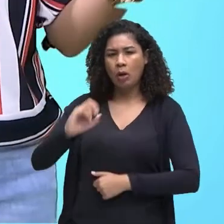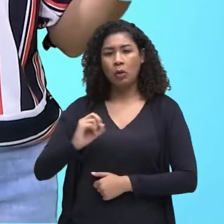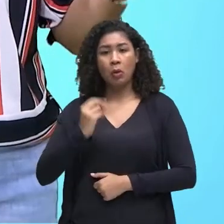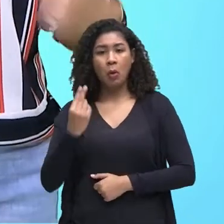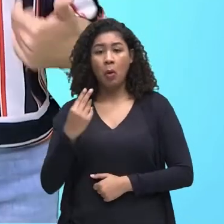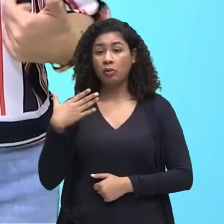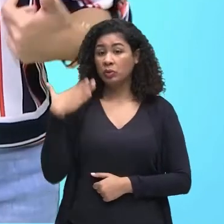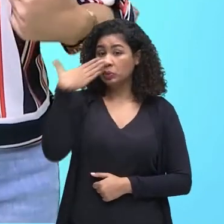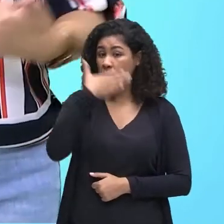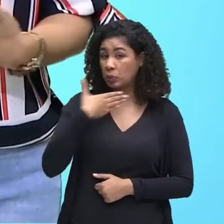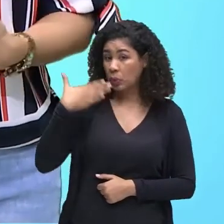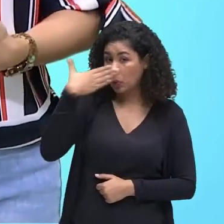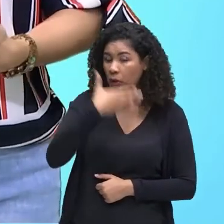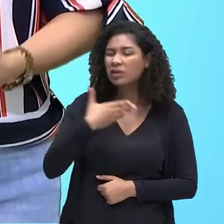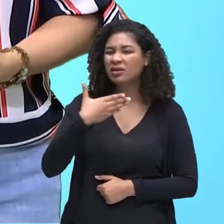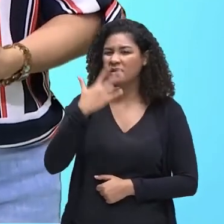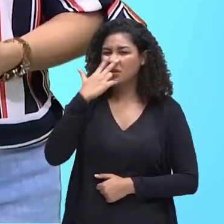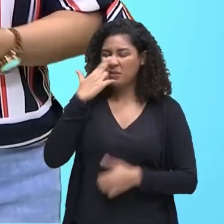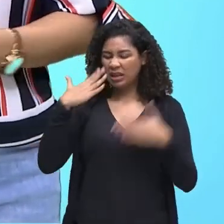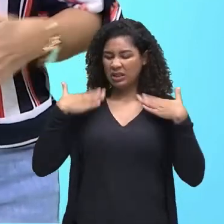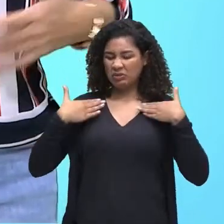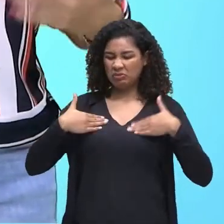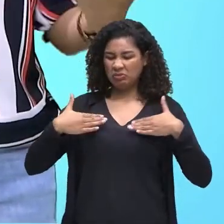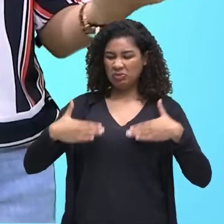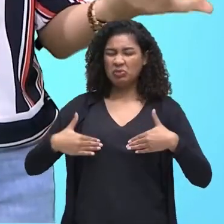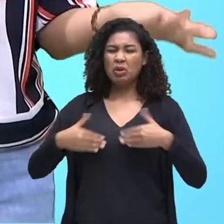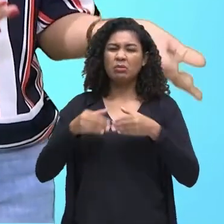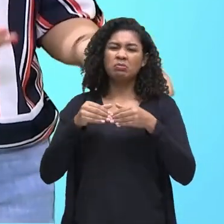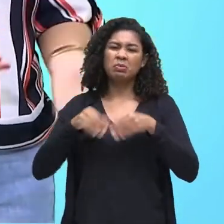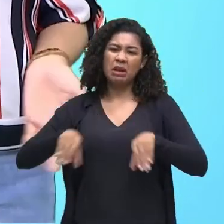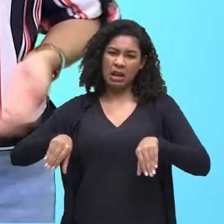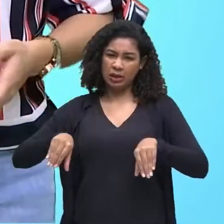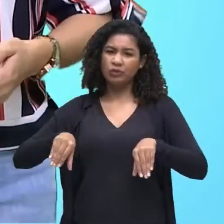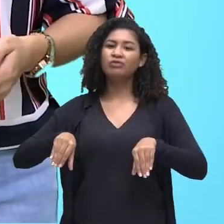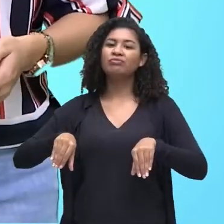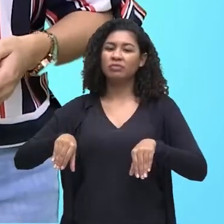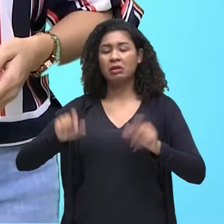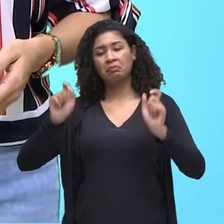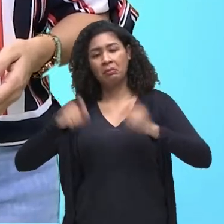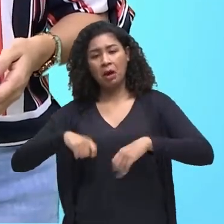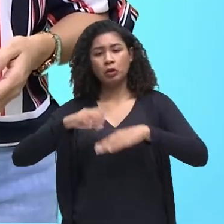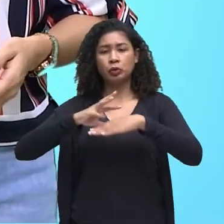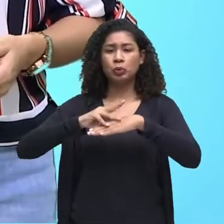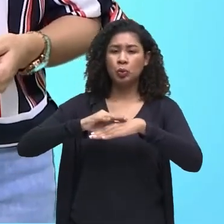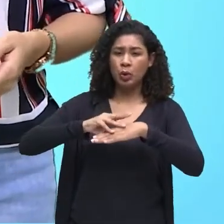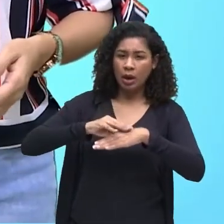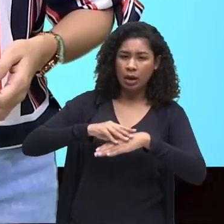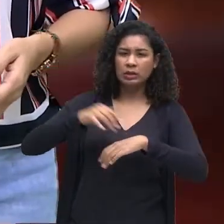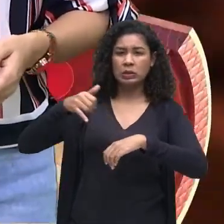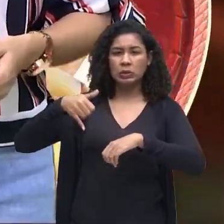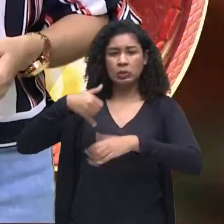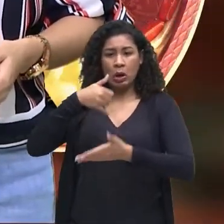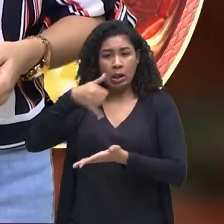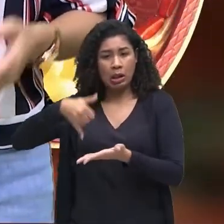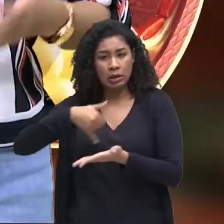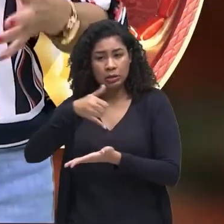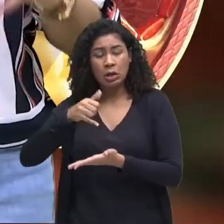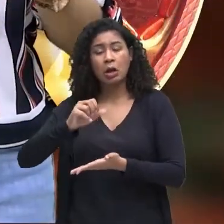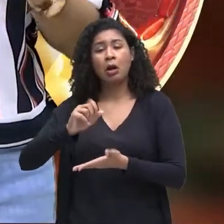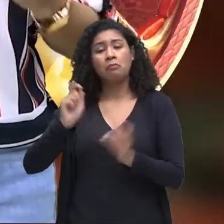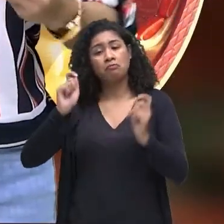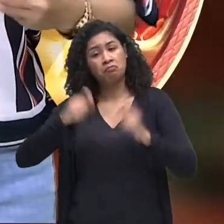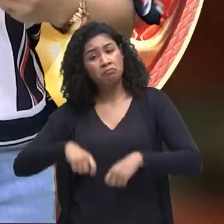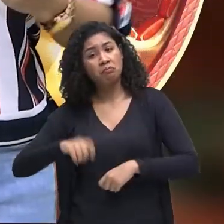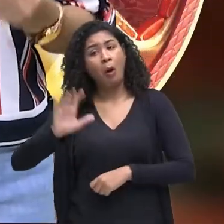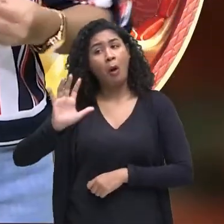o nosso organismo ele pode ser afetado, né? Pode ocasionar doenças como colesterol e pode levar até mesmo à morte, né?